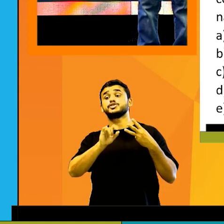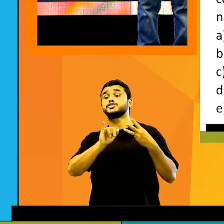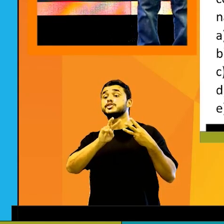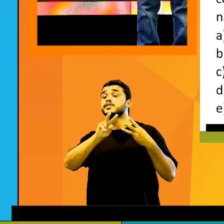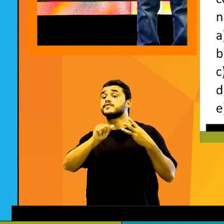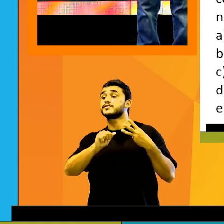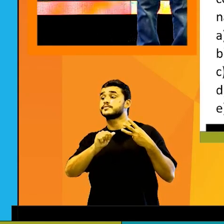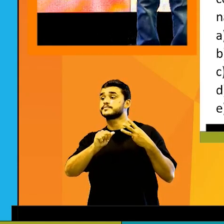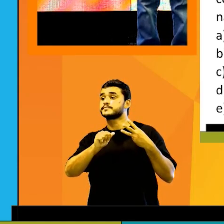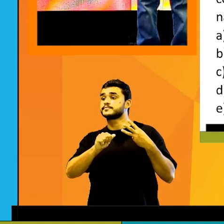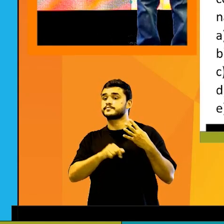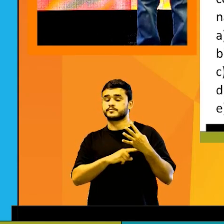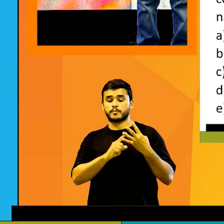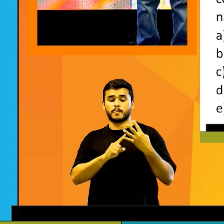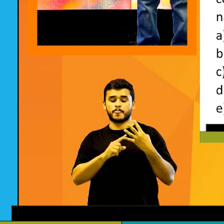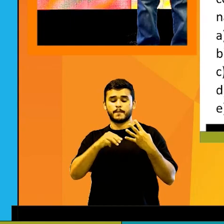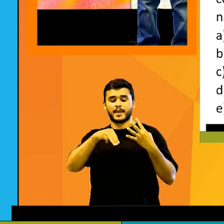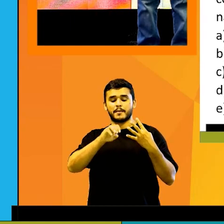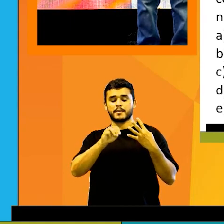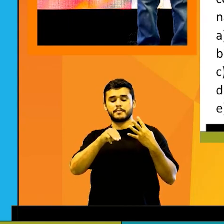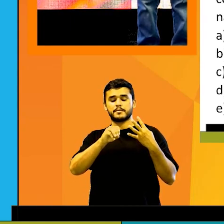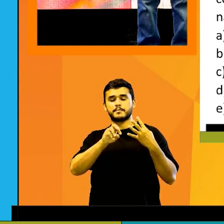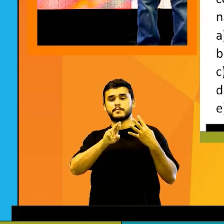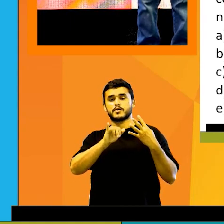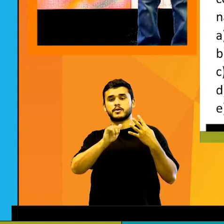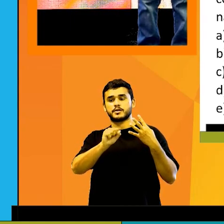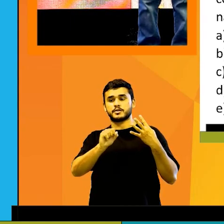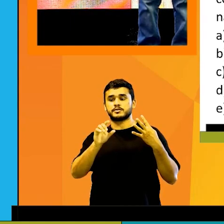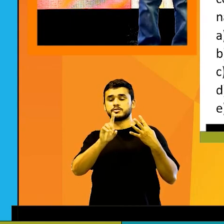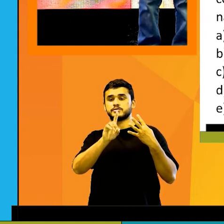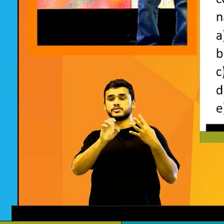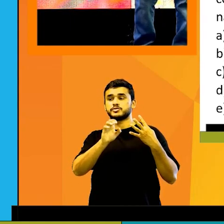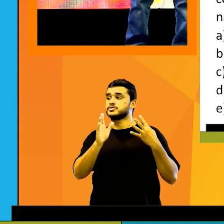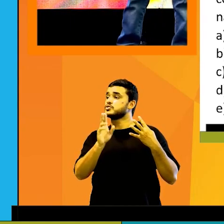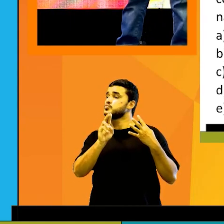e memórias de um sargento de milícias.